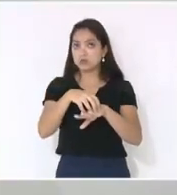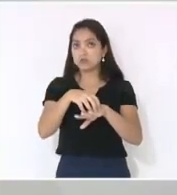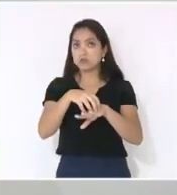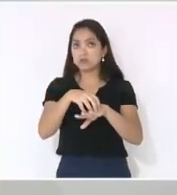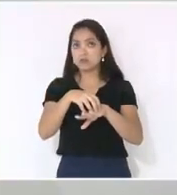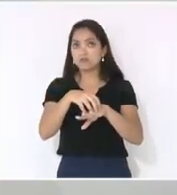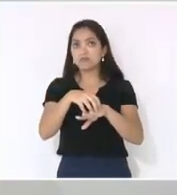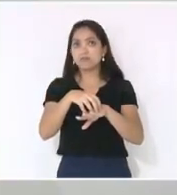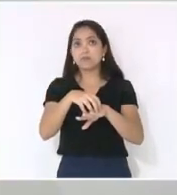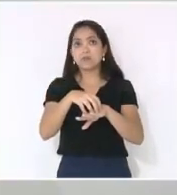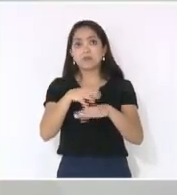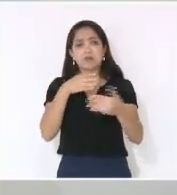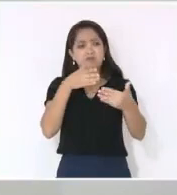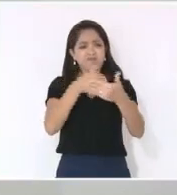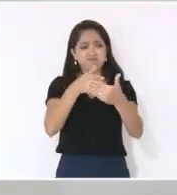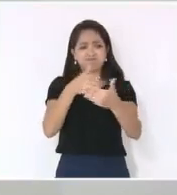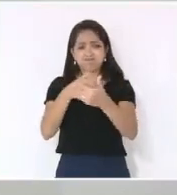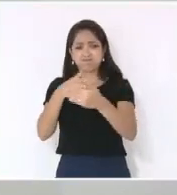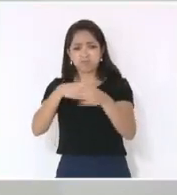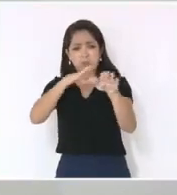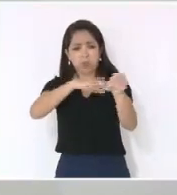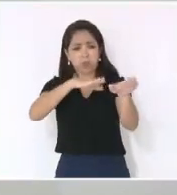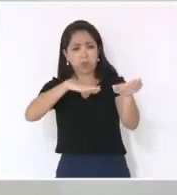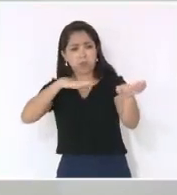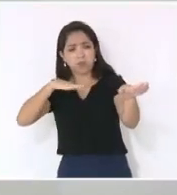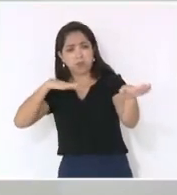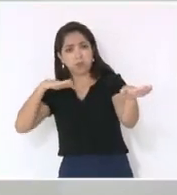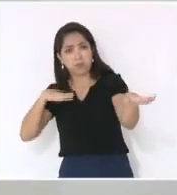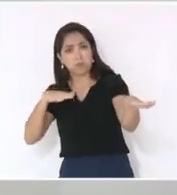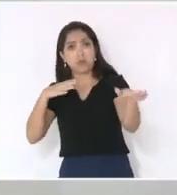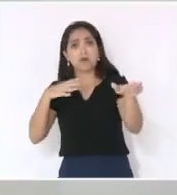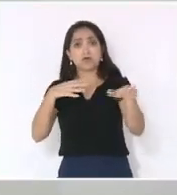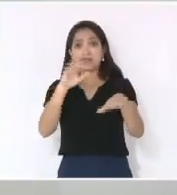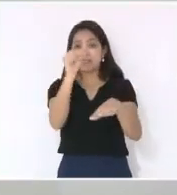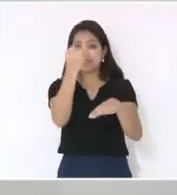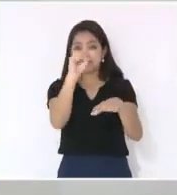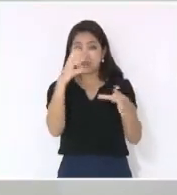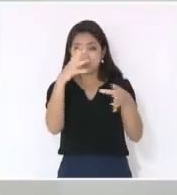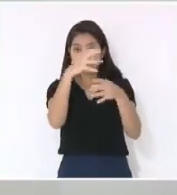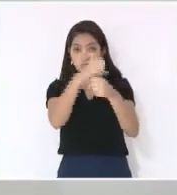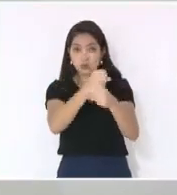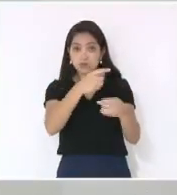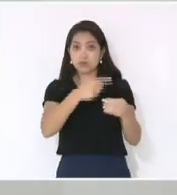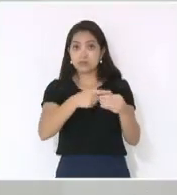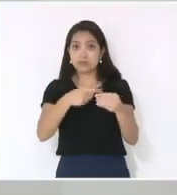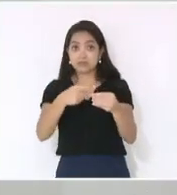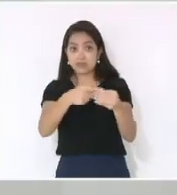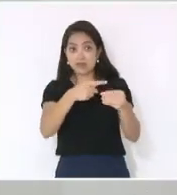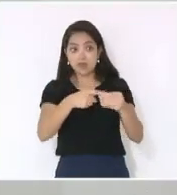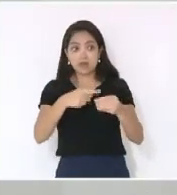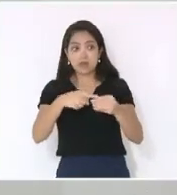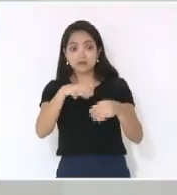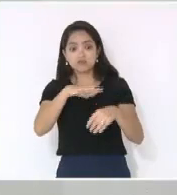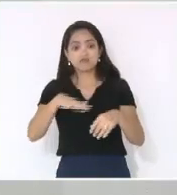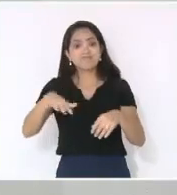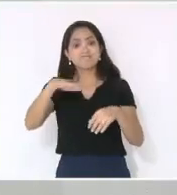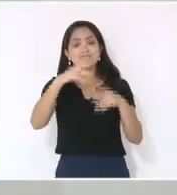do congestionamento absurdo dessas 8 cidades da Grande Florianópolis. Só o BRT,